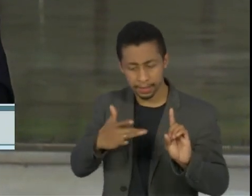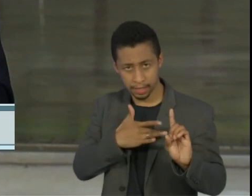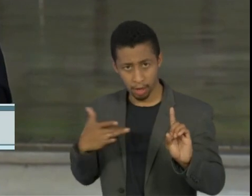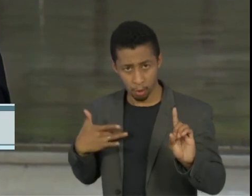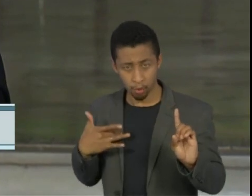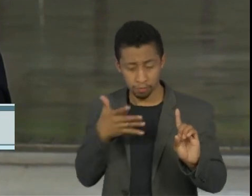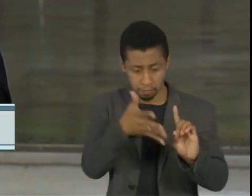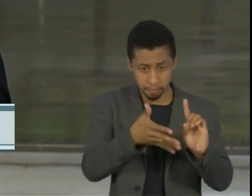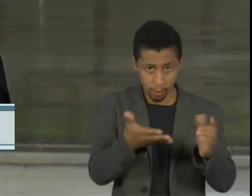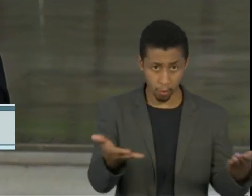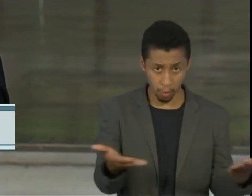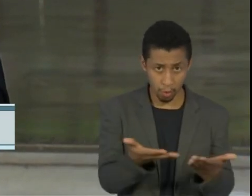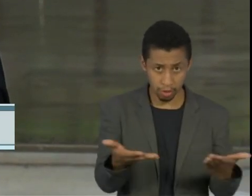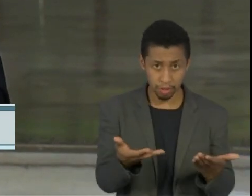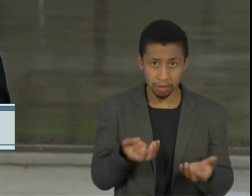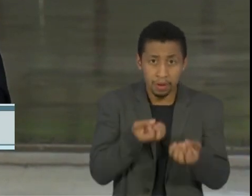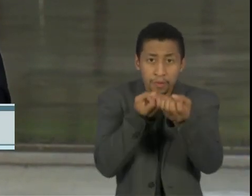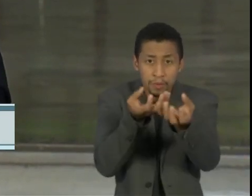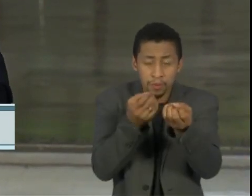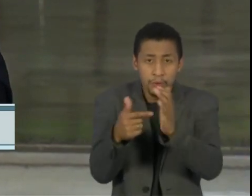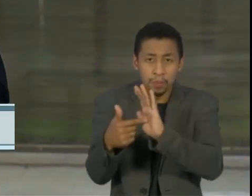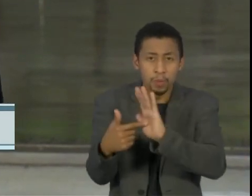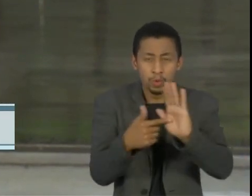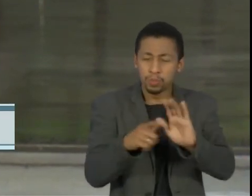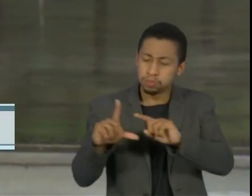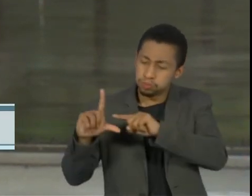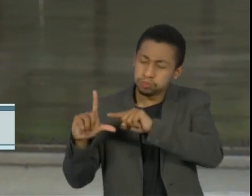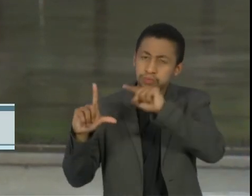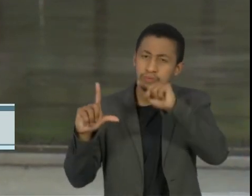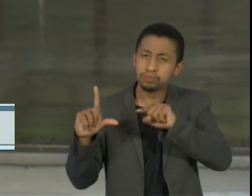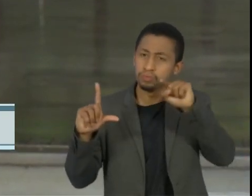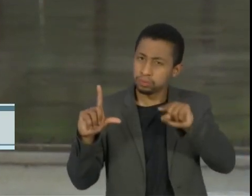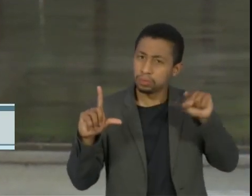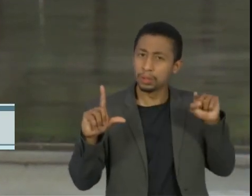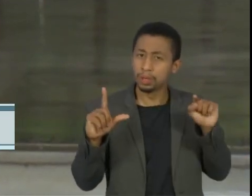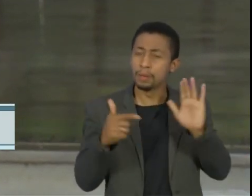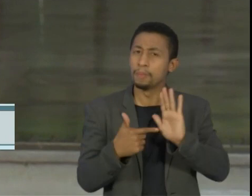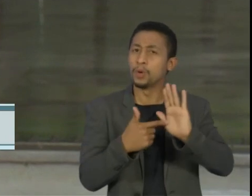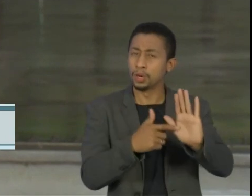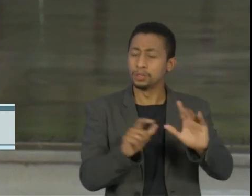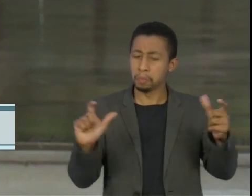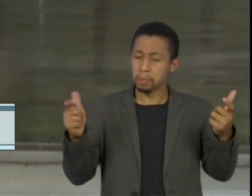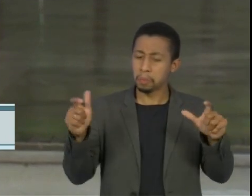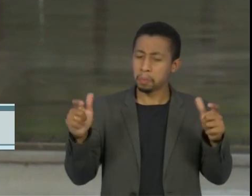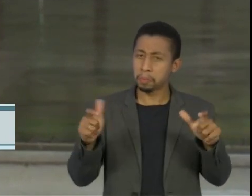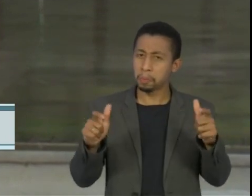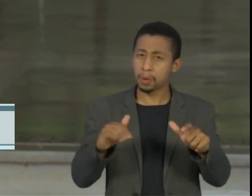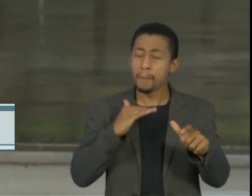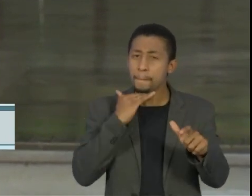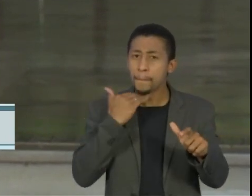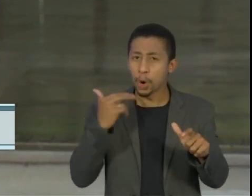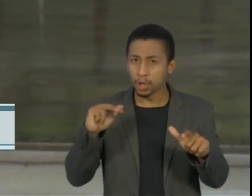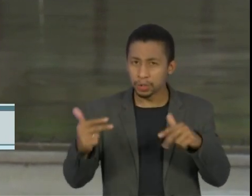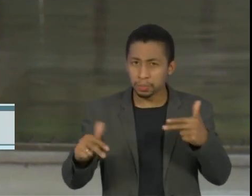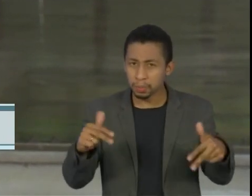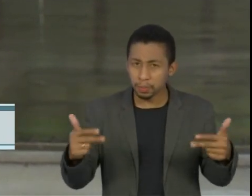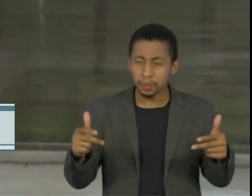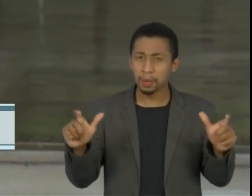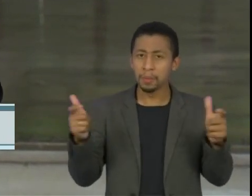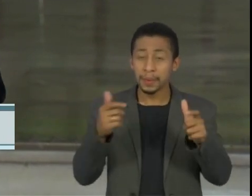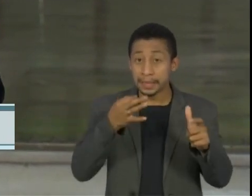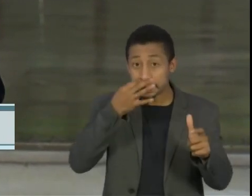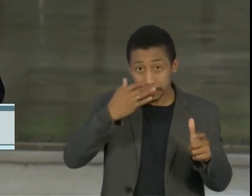apresentaram números que mostram a queda de óbitos e internações na Baixada Santista. Eu queria saber se isso vai ser suficiente